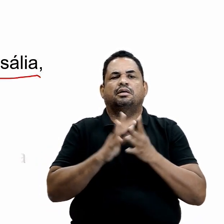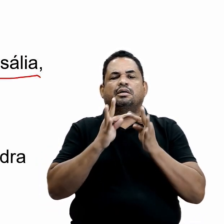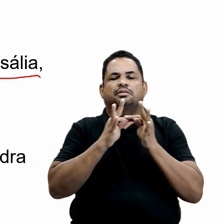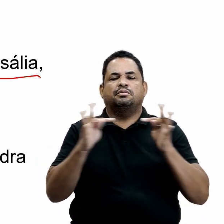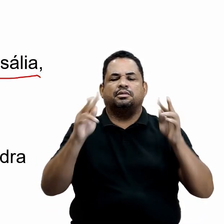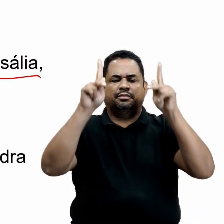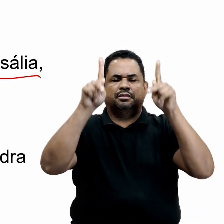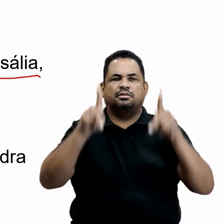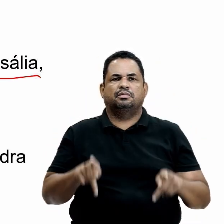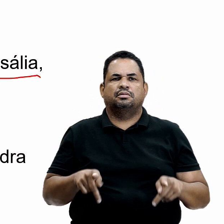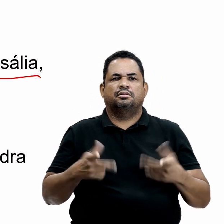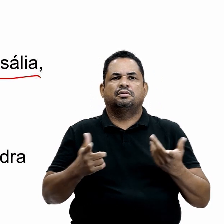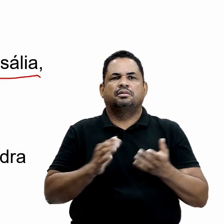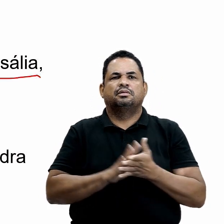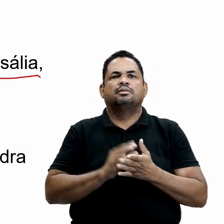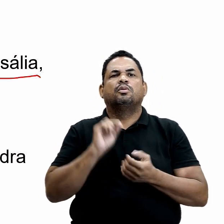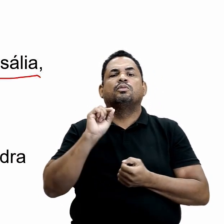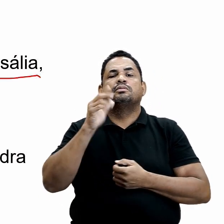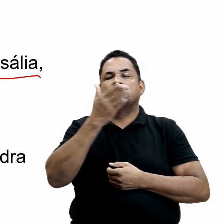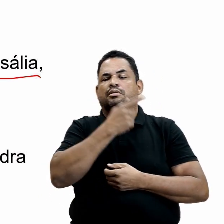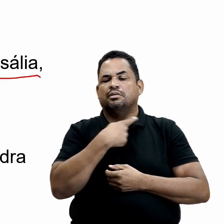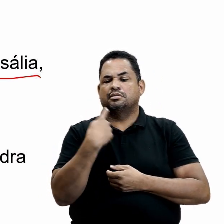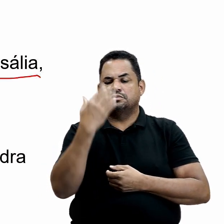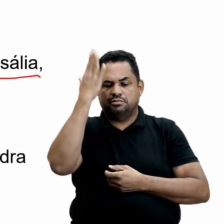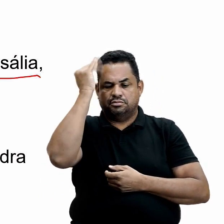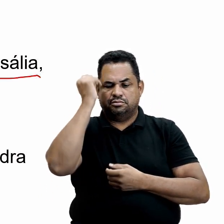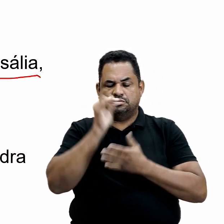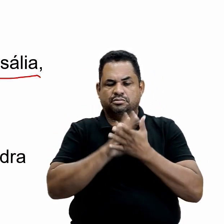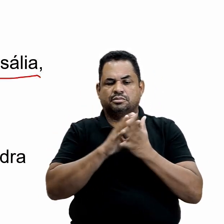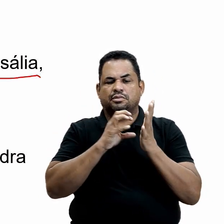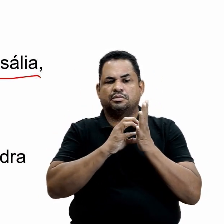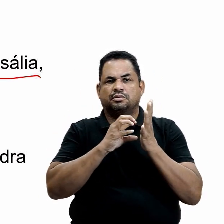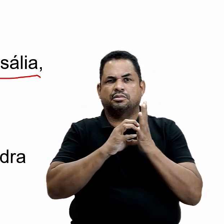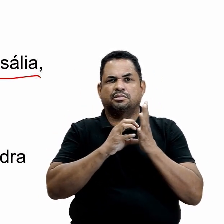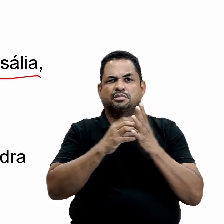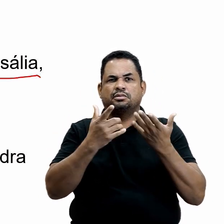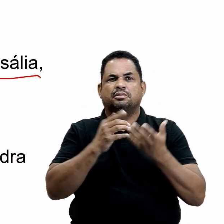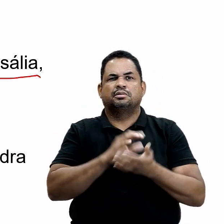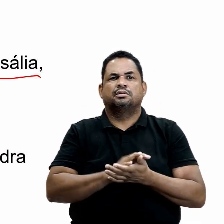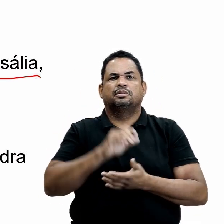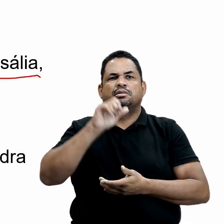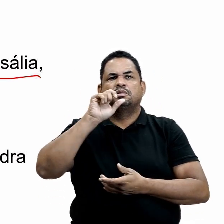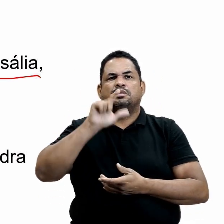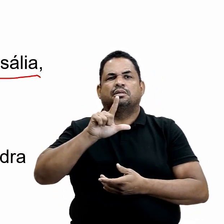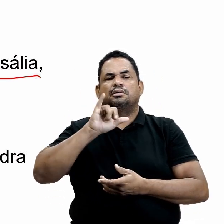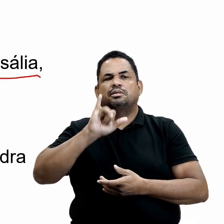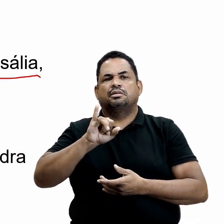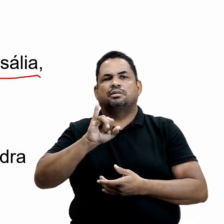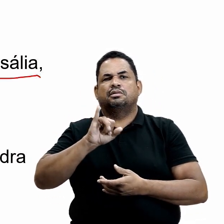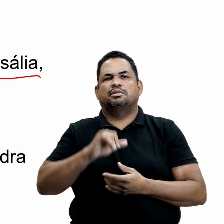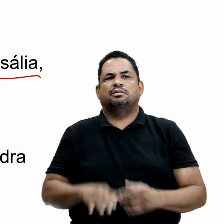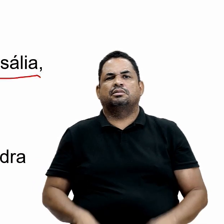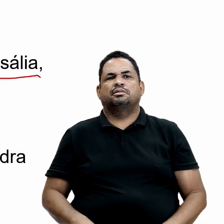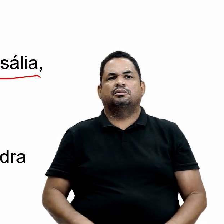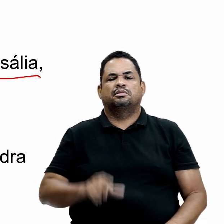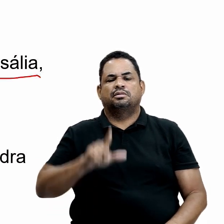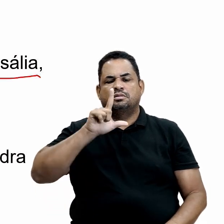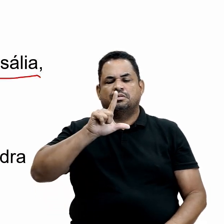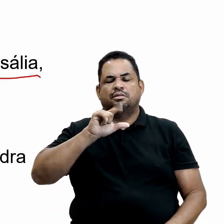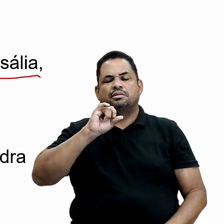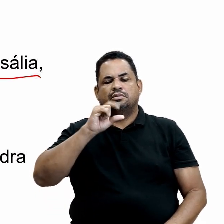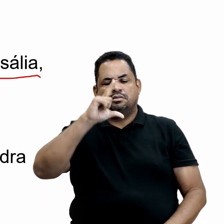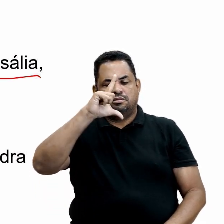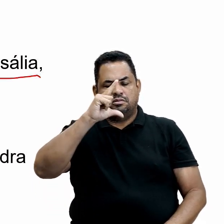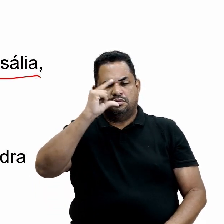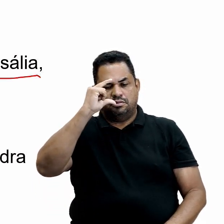E com relação ao lítio, o que sabemos? A sigla do lítio, Li, tá vendo? Olha, L maiúsculo e minúsculo, que